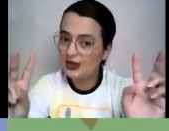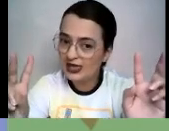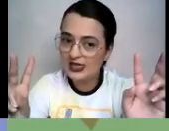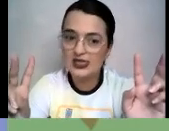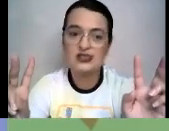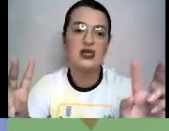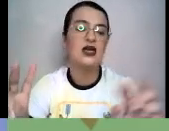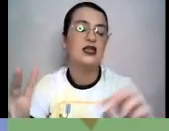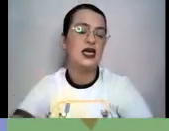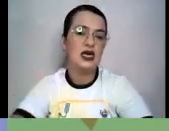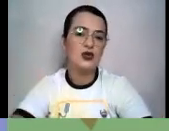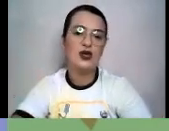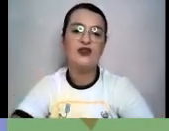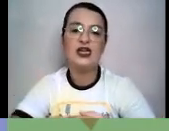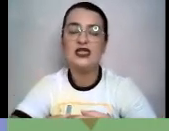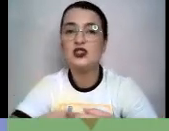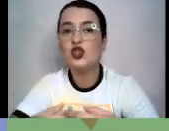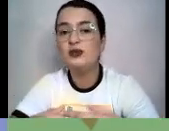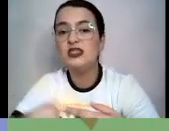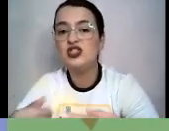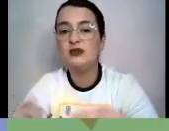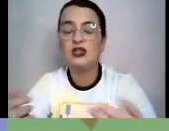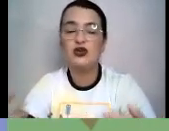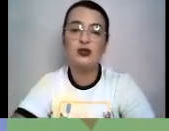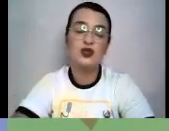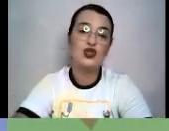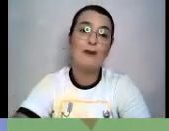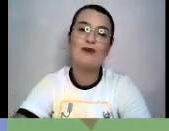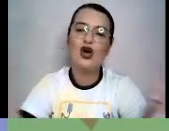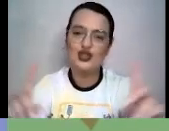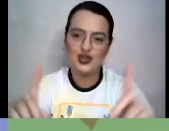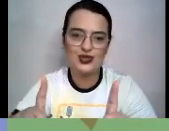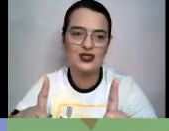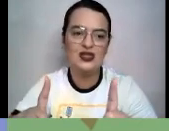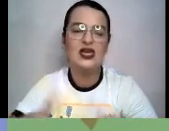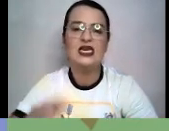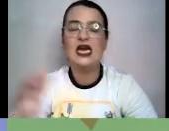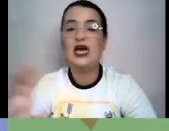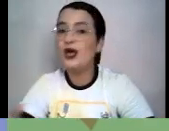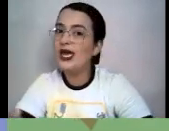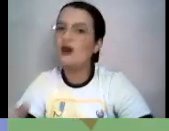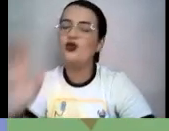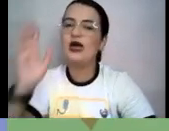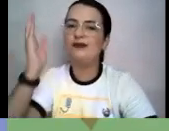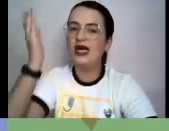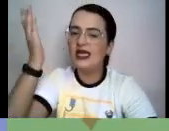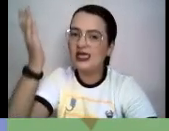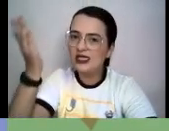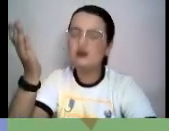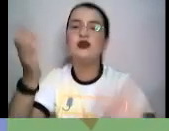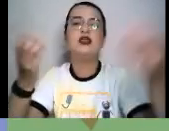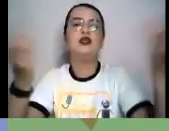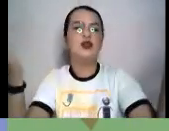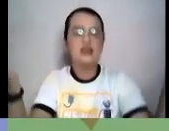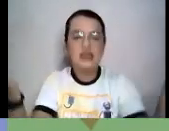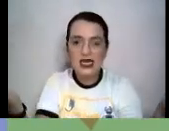duas potências, né, eram governadas sob sistemas econômicos opostos, que era o quê? O